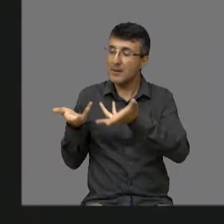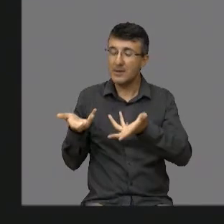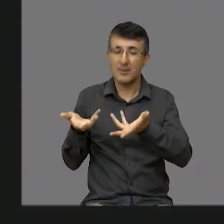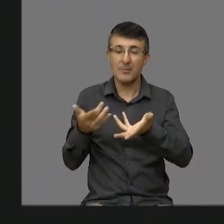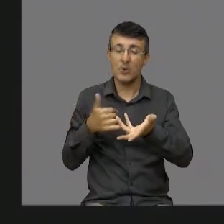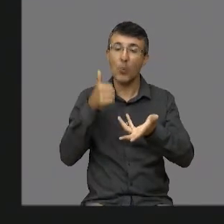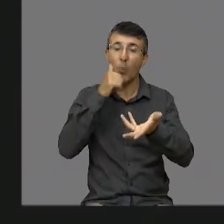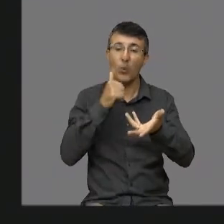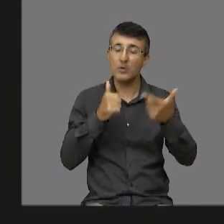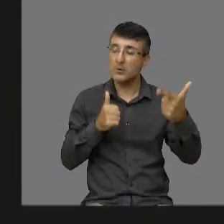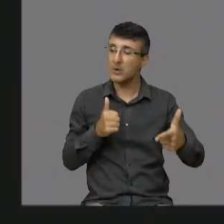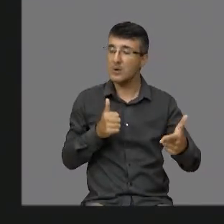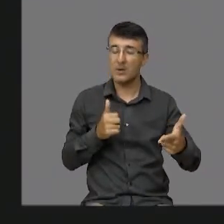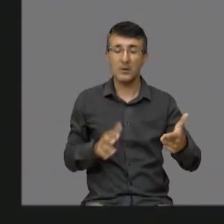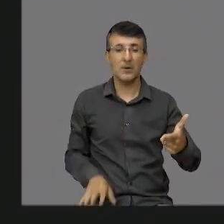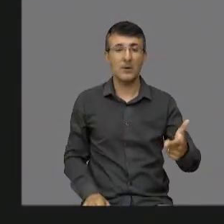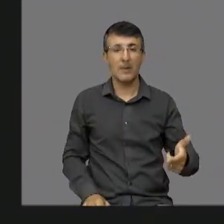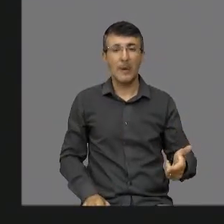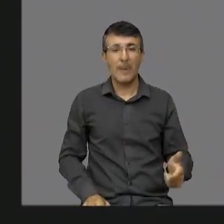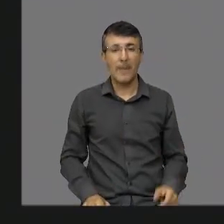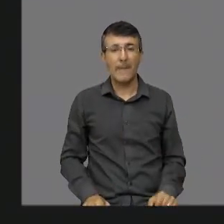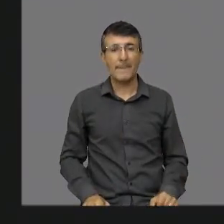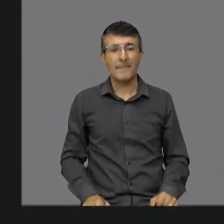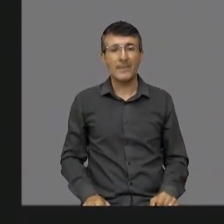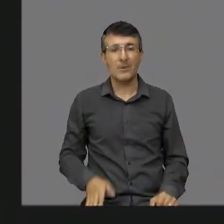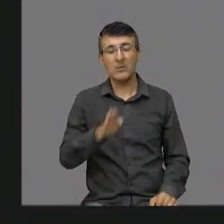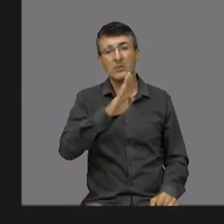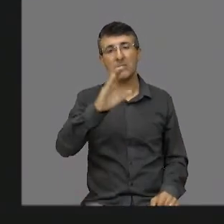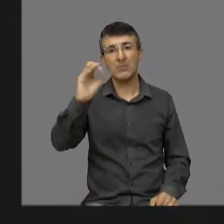nós sabemos que